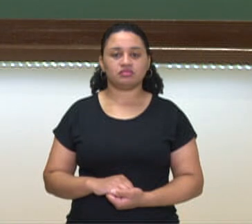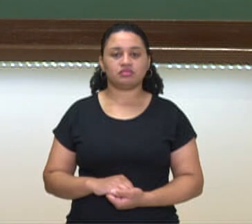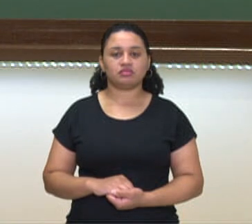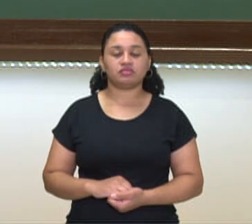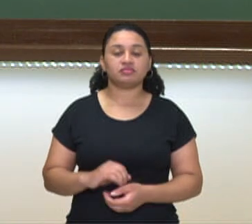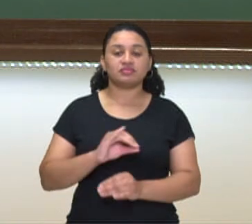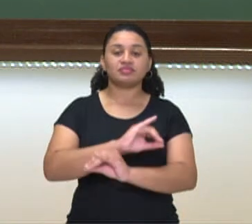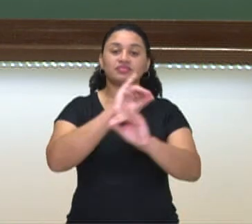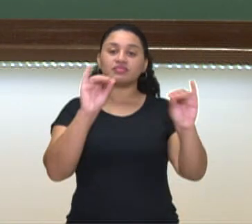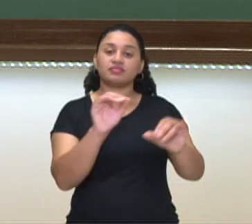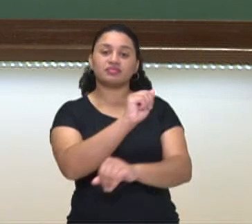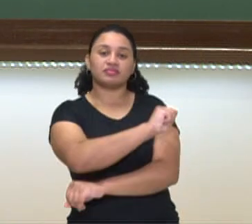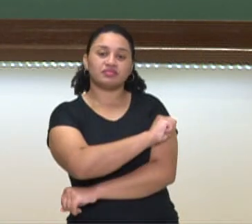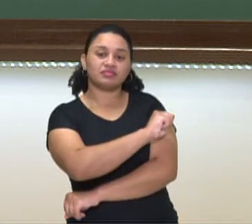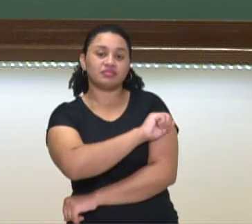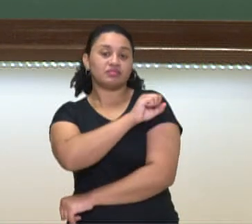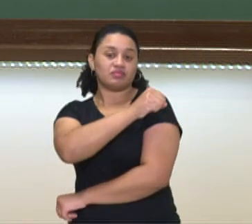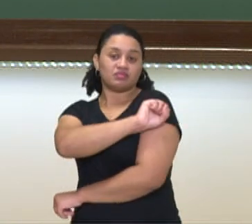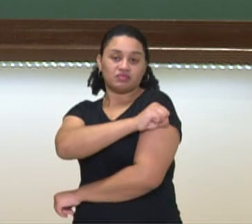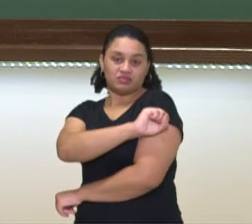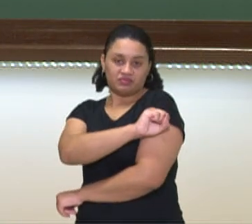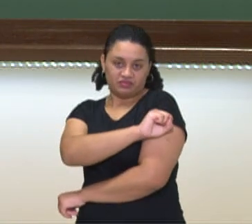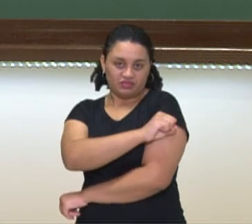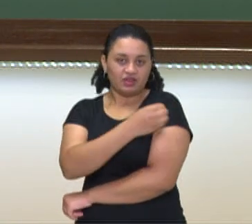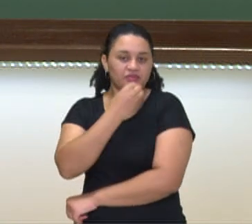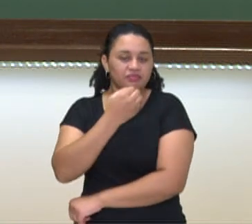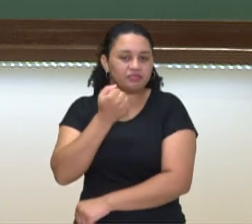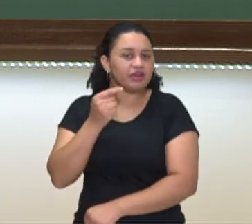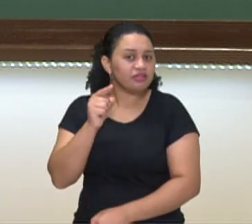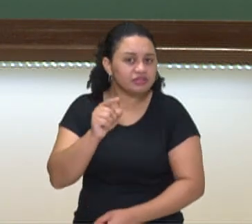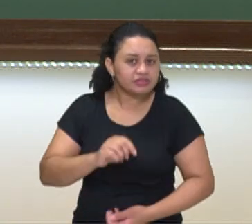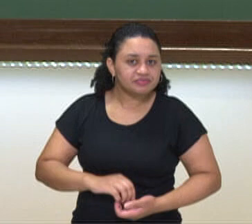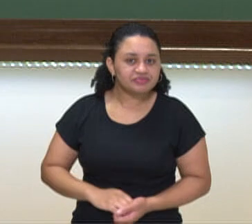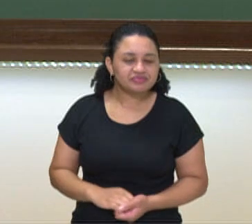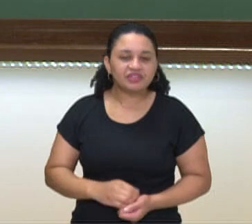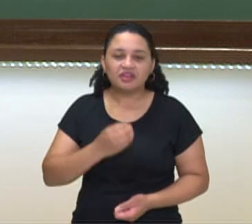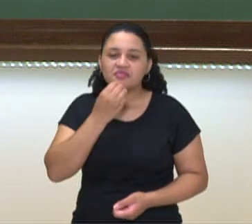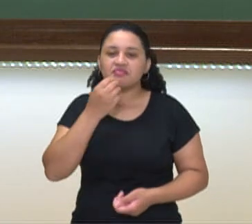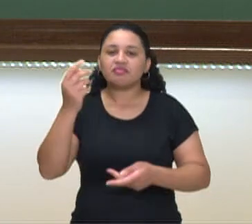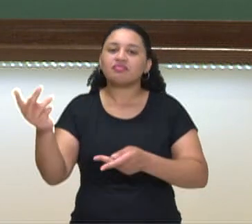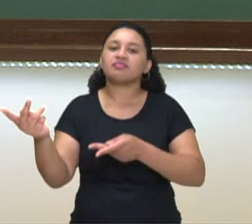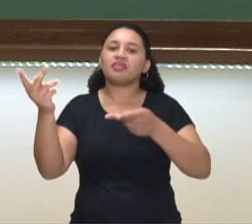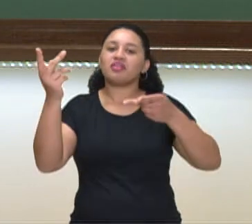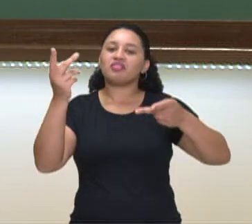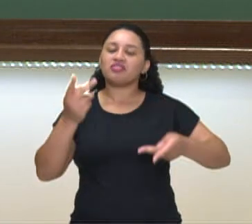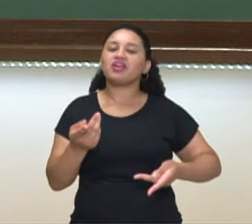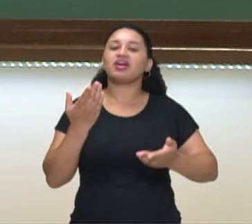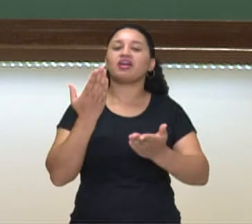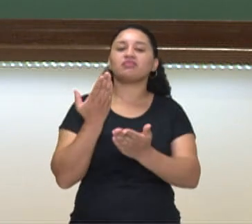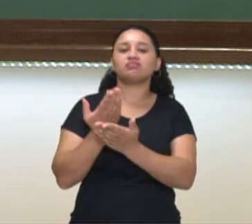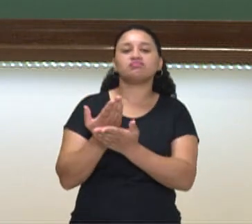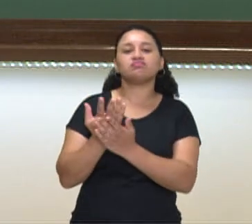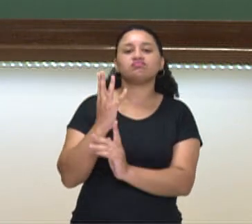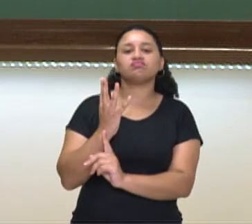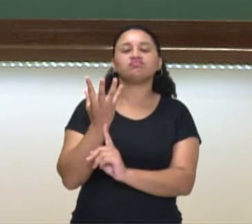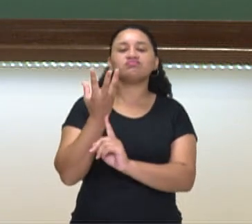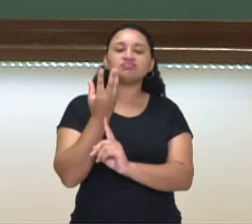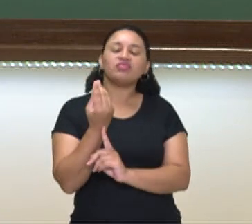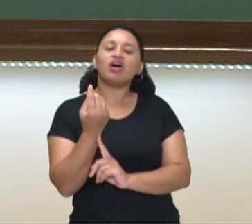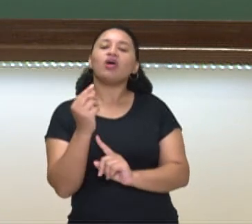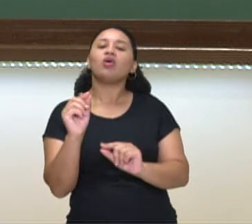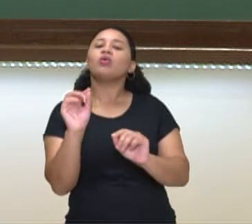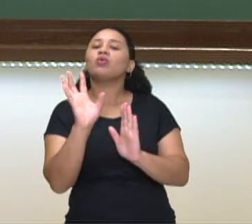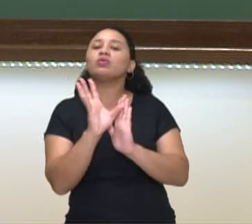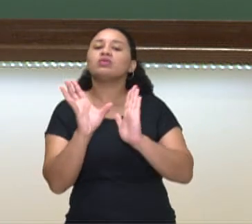Olá, estudante do 8º ano, tudo bem com você? Seja muito bem-vindo a mais uma aula de arte, onde